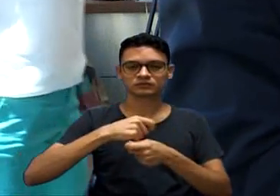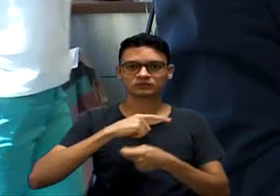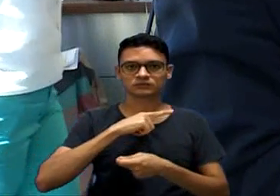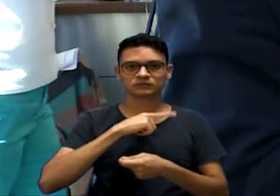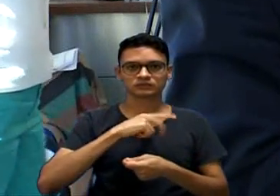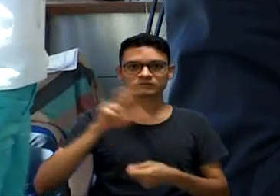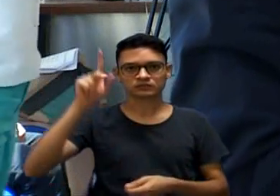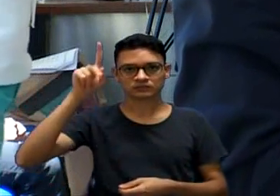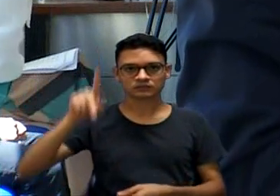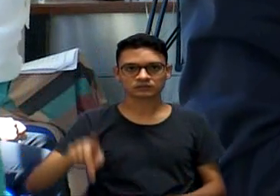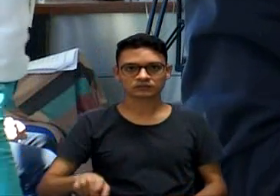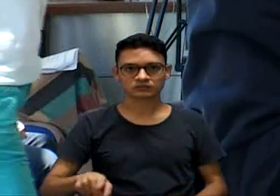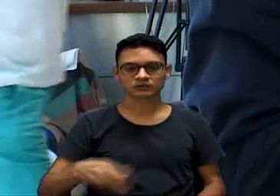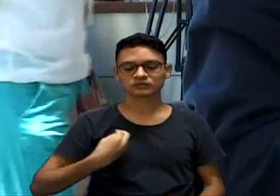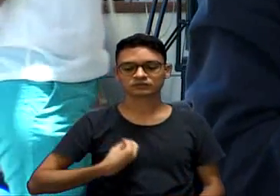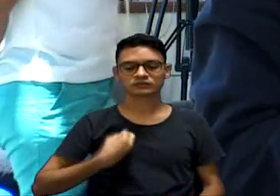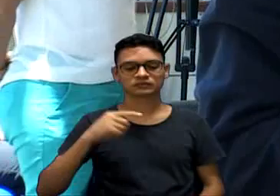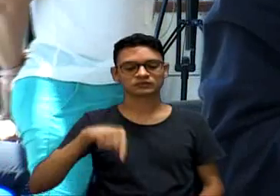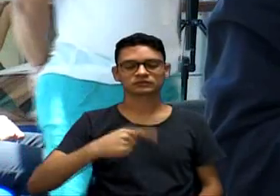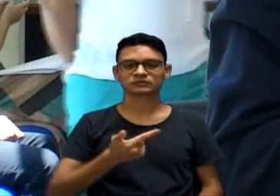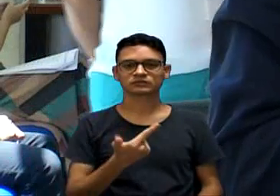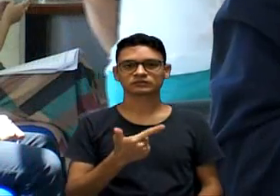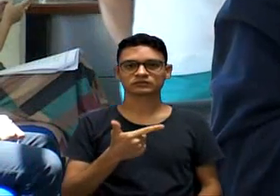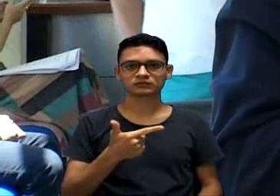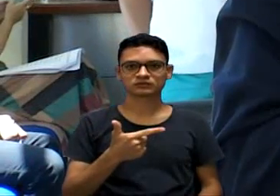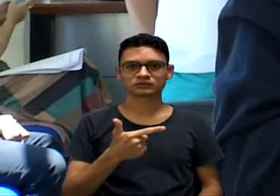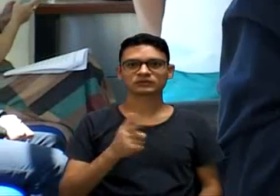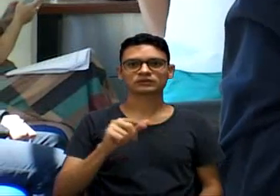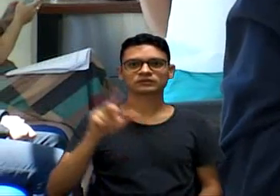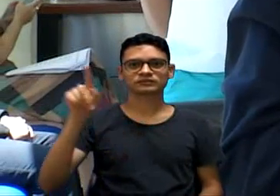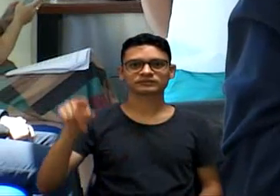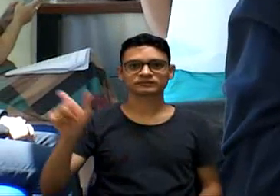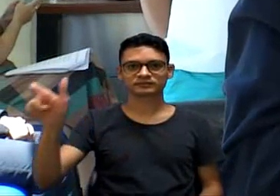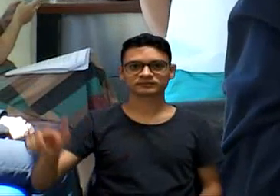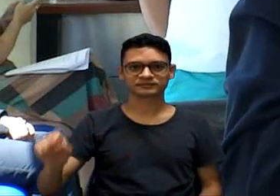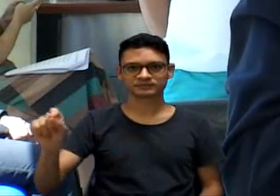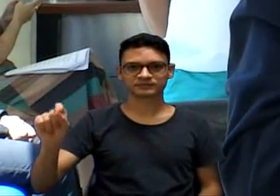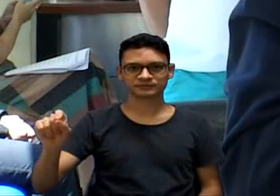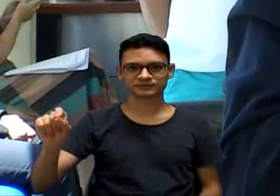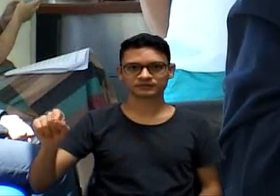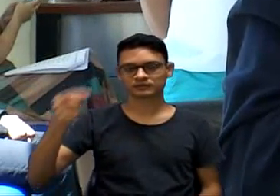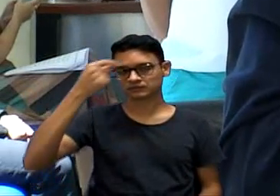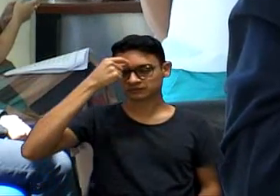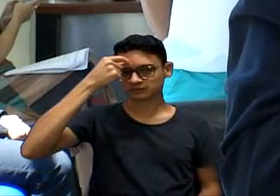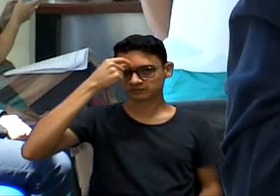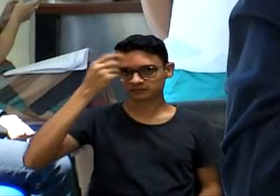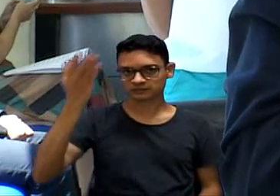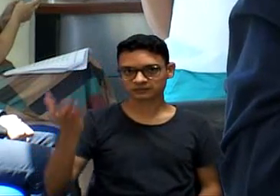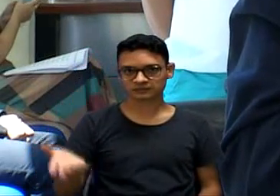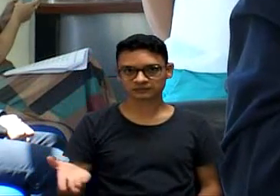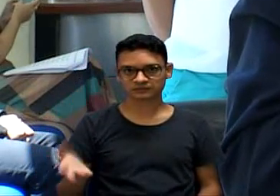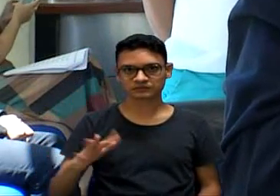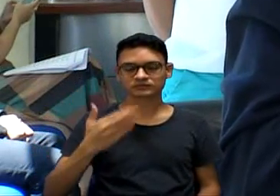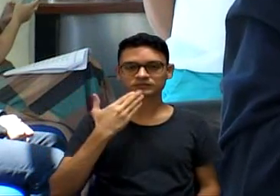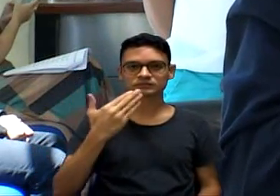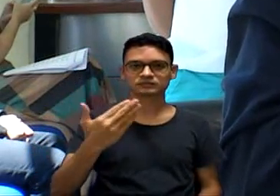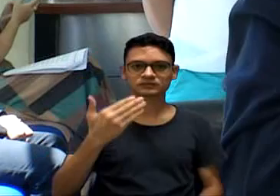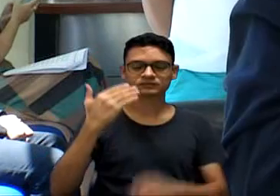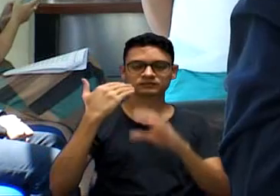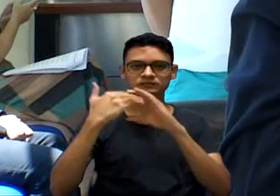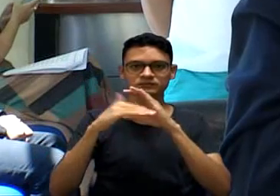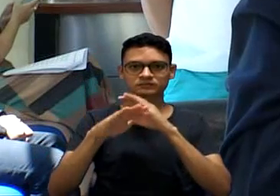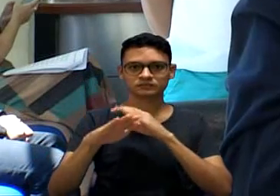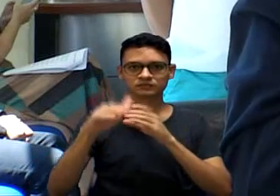nosso presidente não está presente nesse momento, que é o vereador Ítalo, mas eu vou pedir que encaminhar